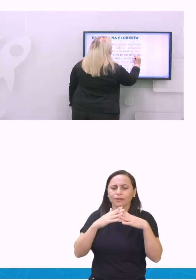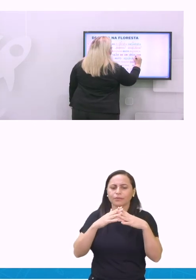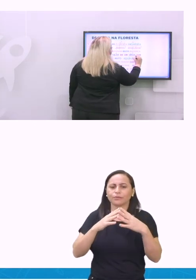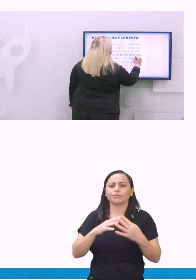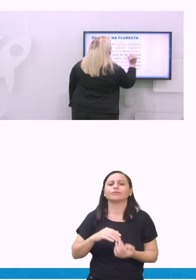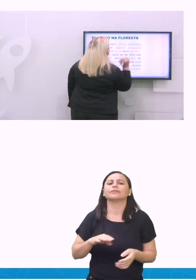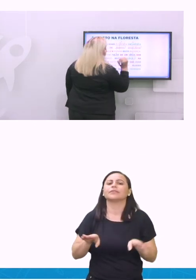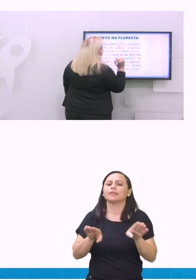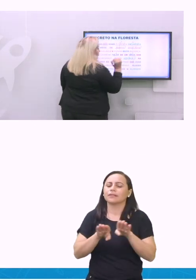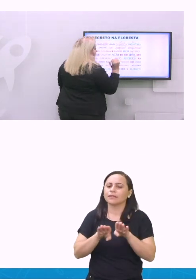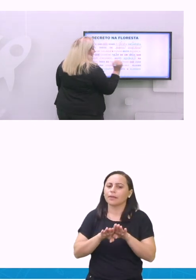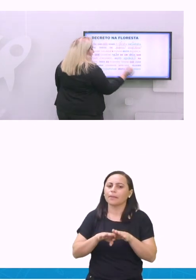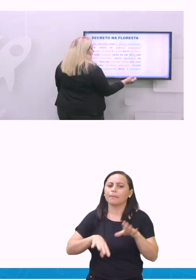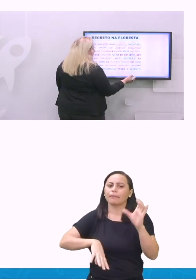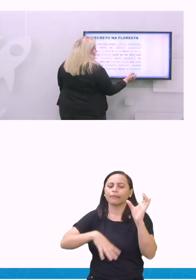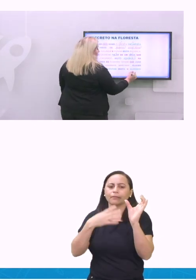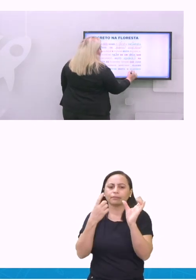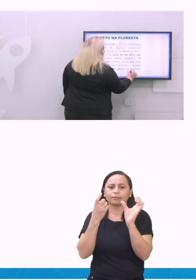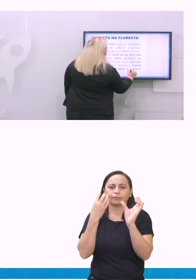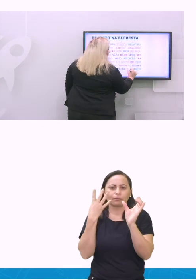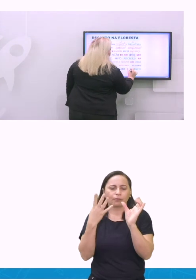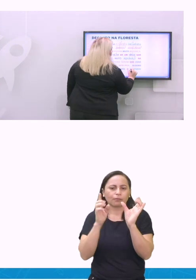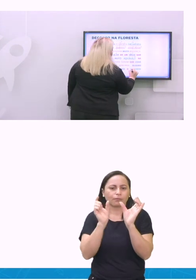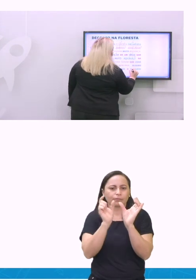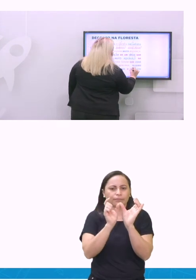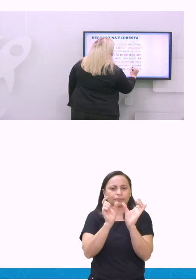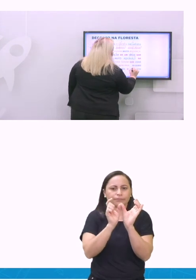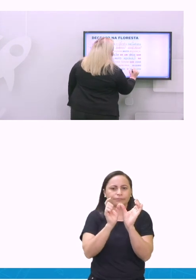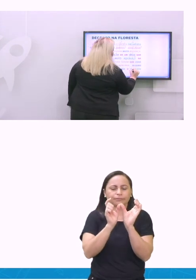Alvoroço. Também 4. E elefante, ó.